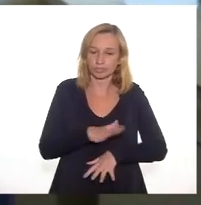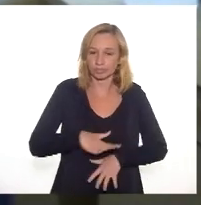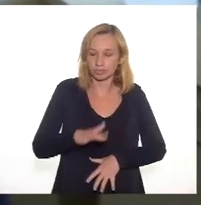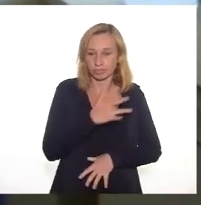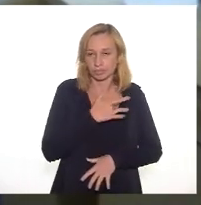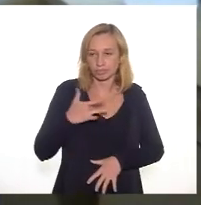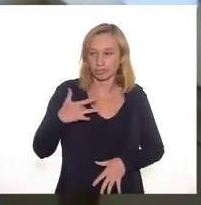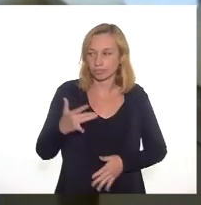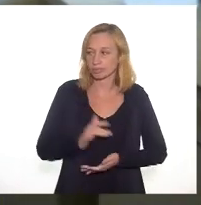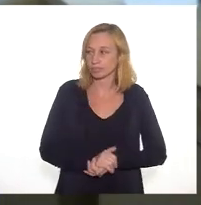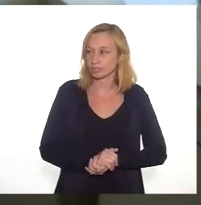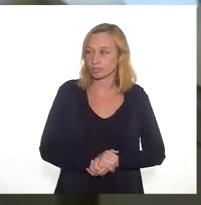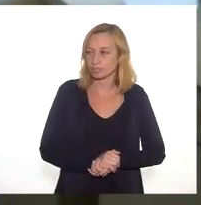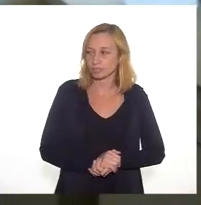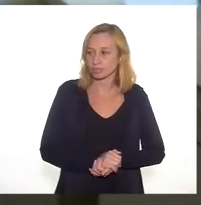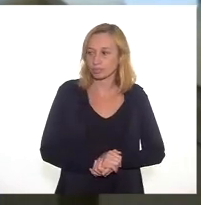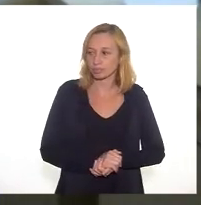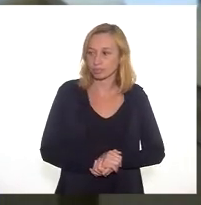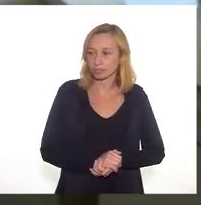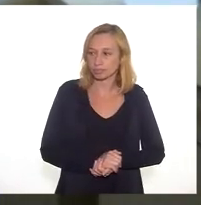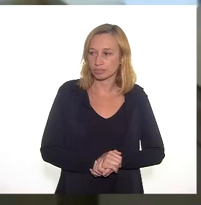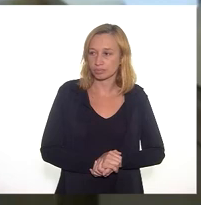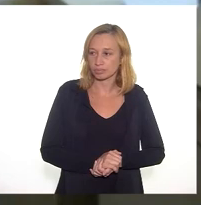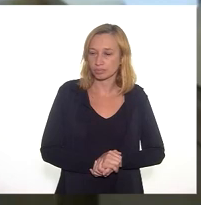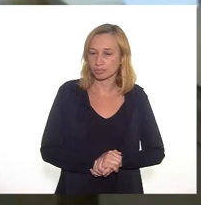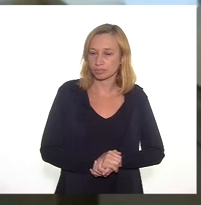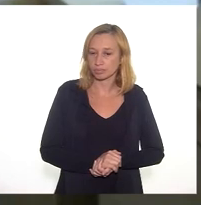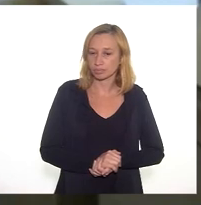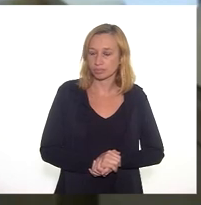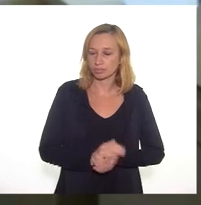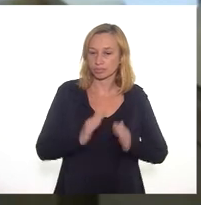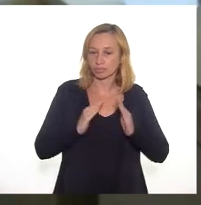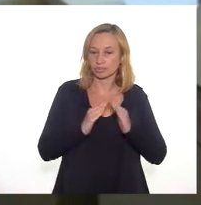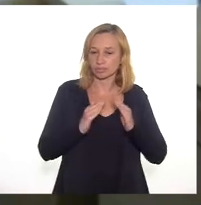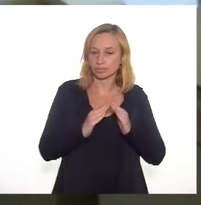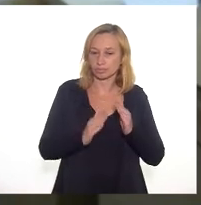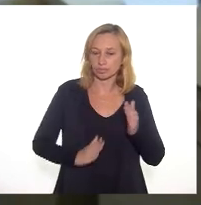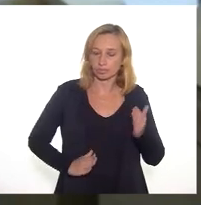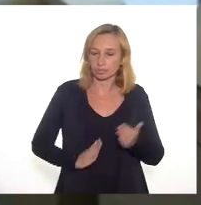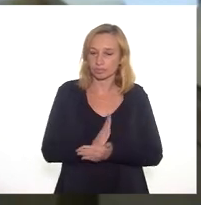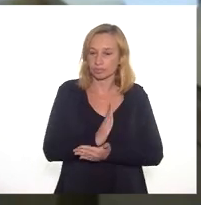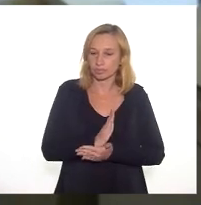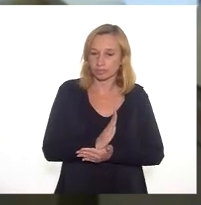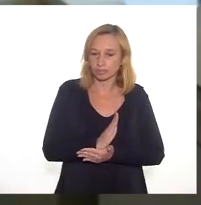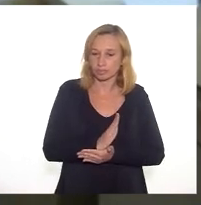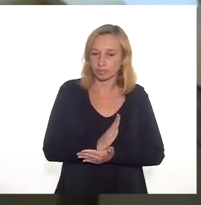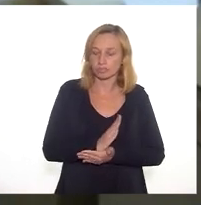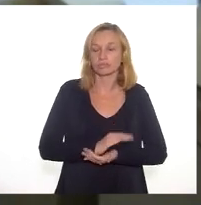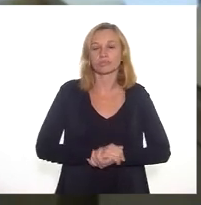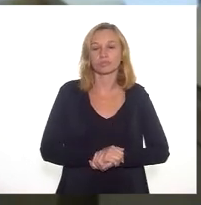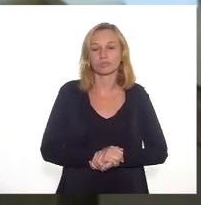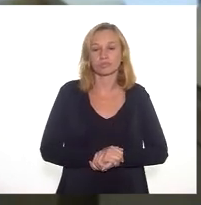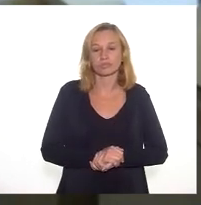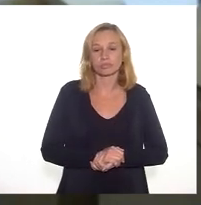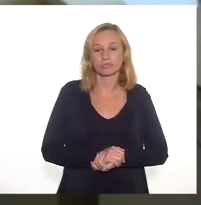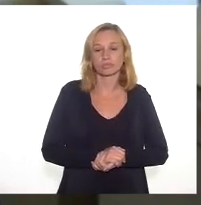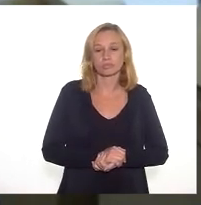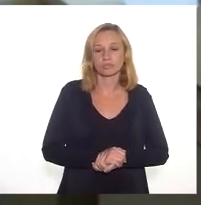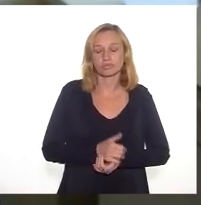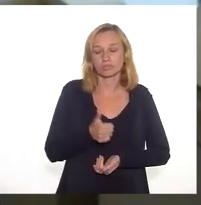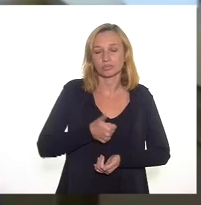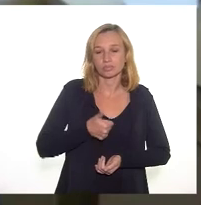saúde. Os procedimentos na casa foram aprovados de admissibilidade, primeiro